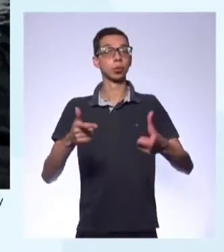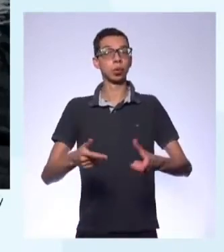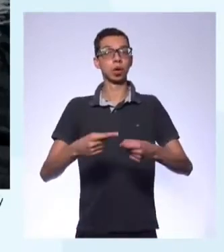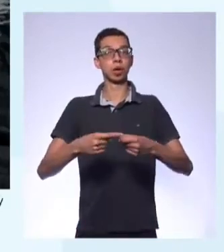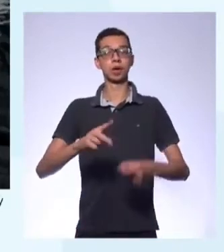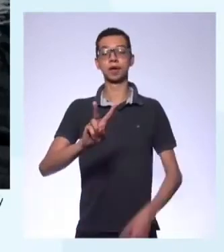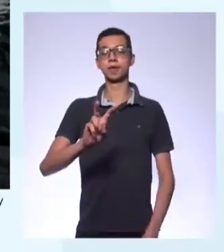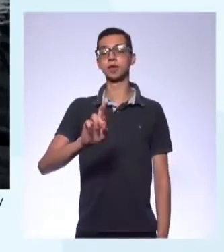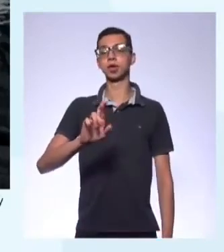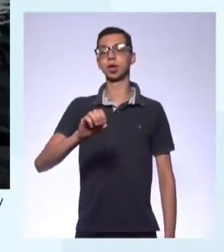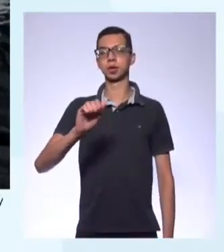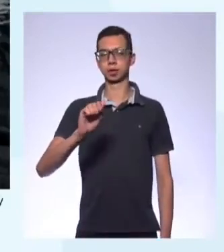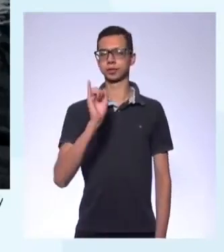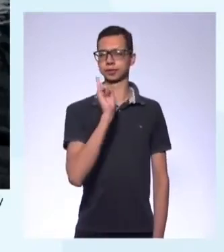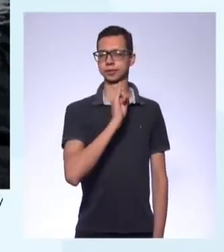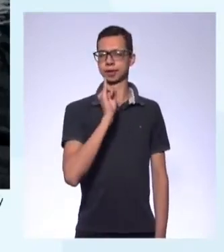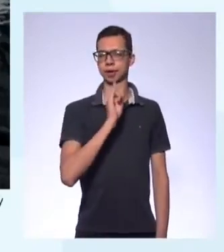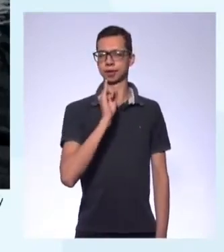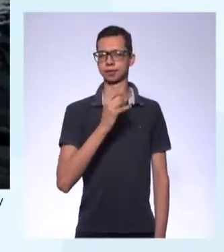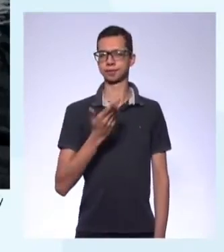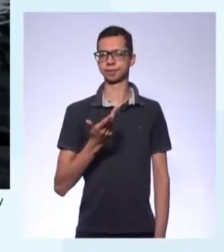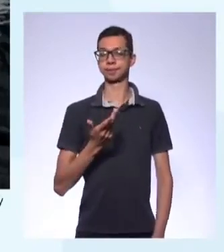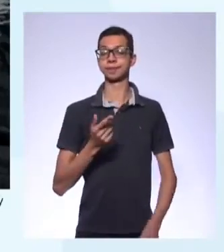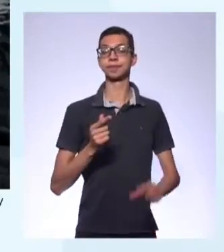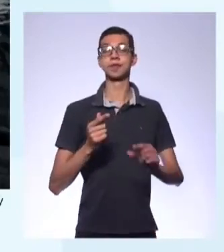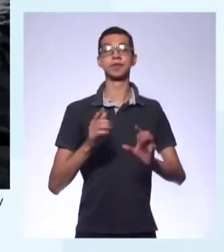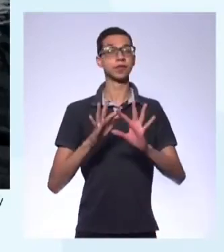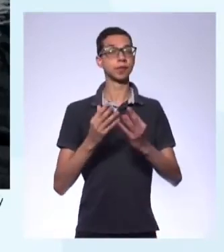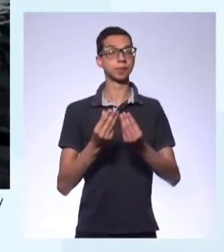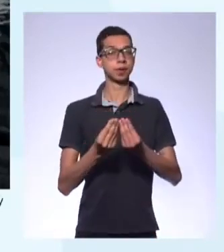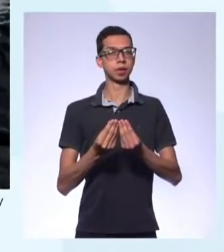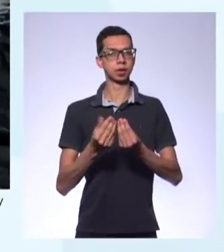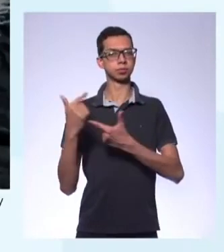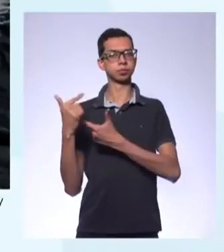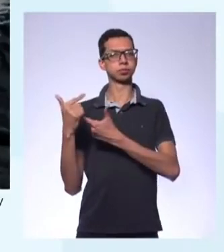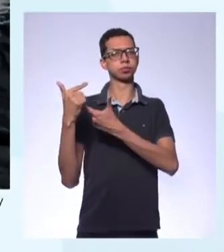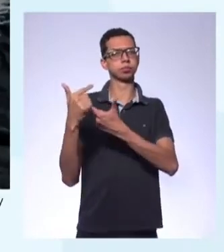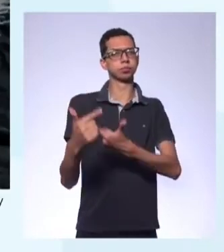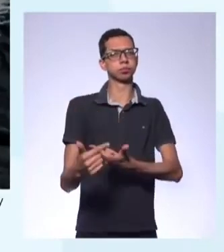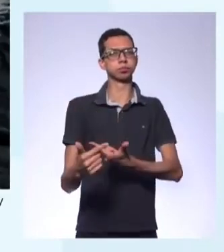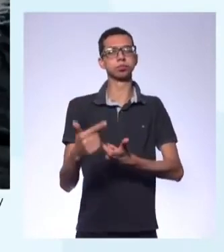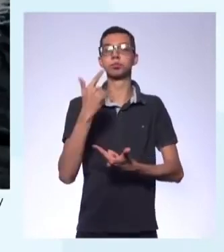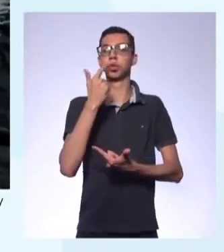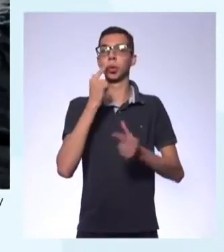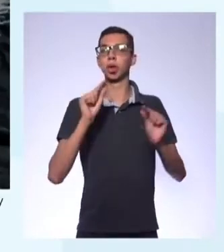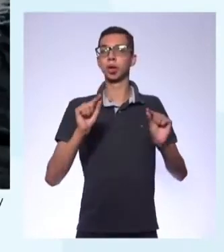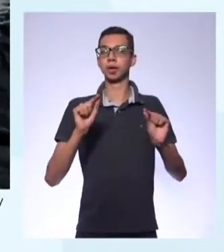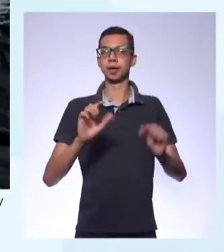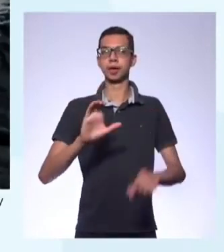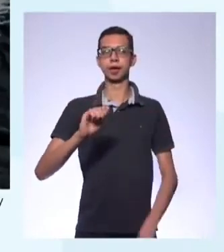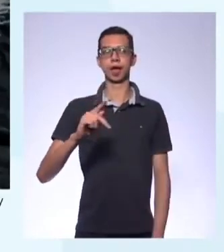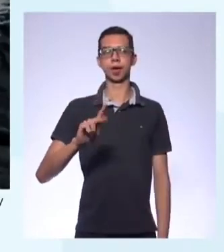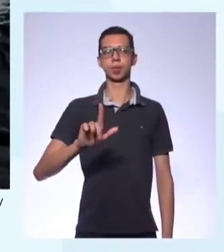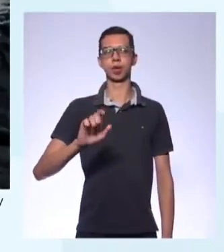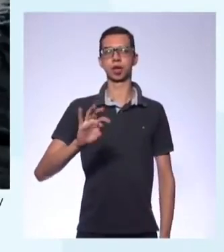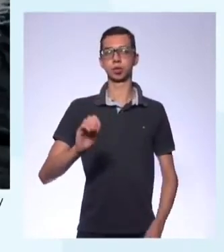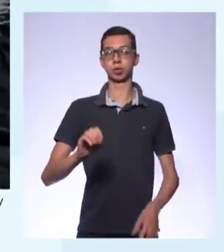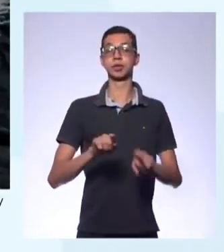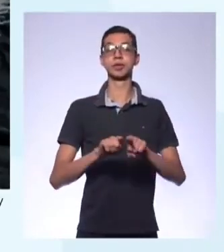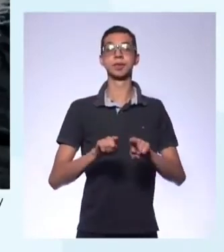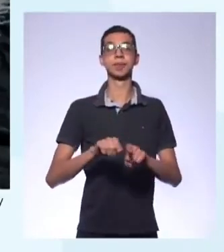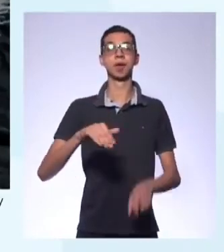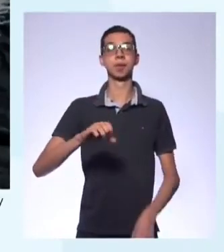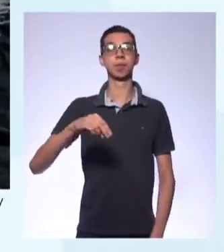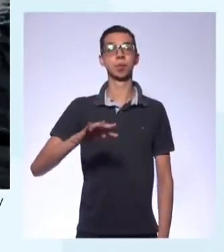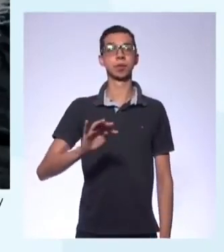a qual é o cenário do conflito entre duas tradicionais famílias, os Capuleto e os Montecchio. Dois jovens